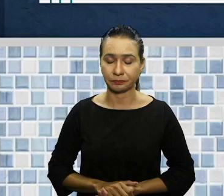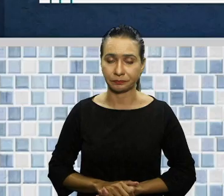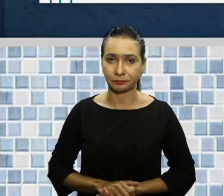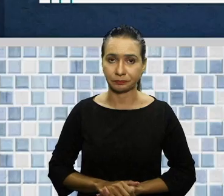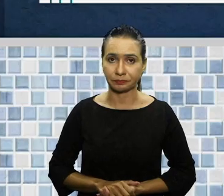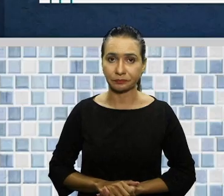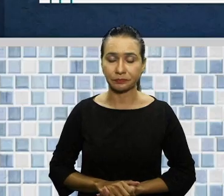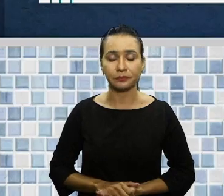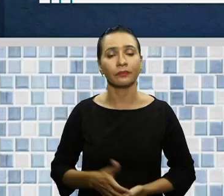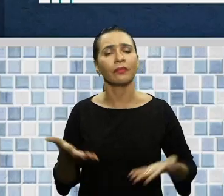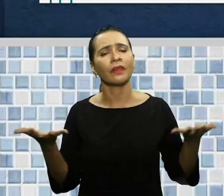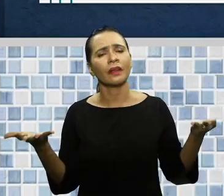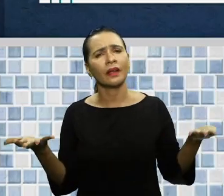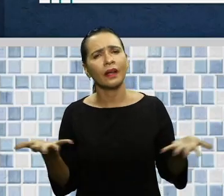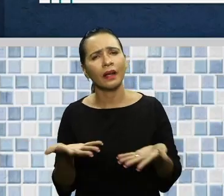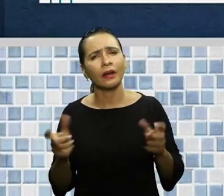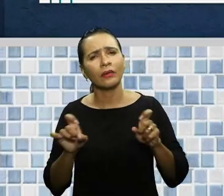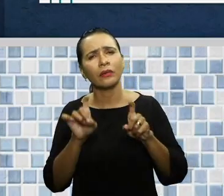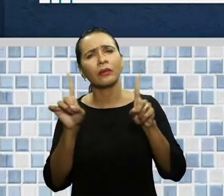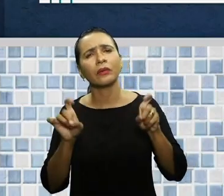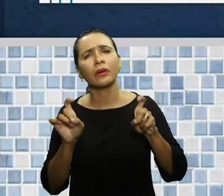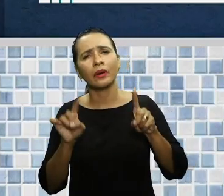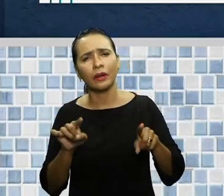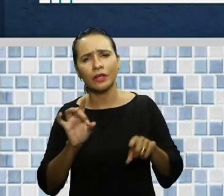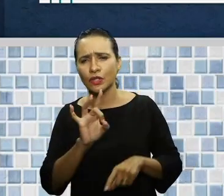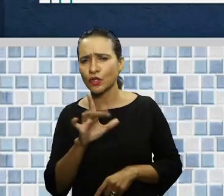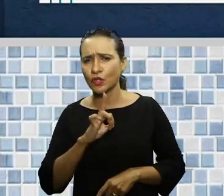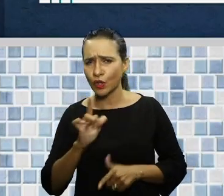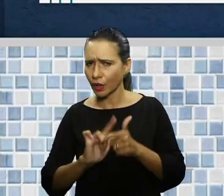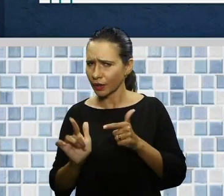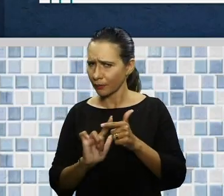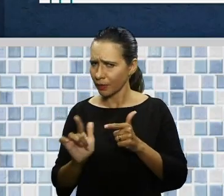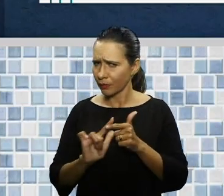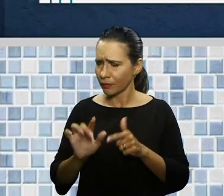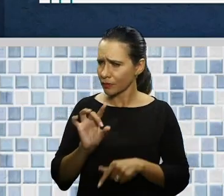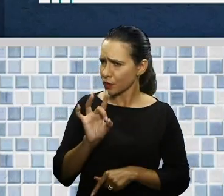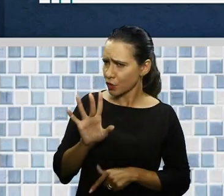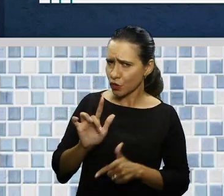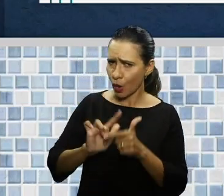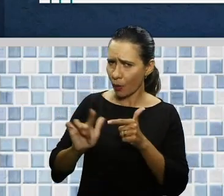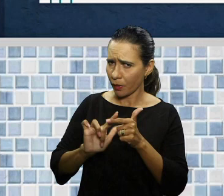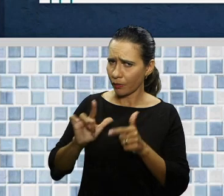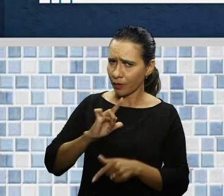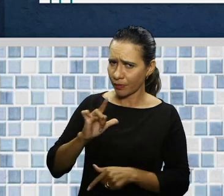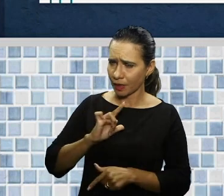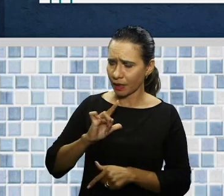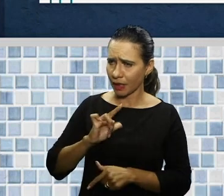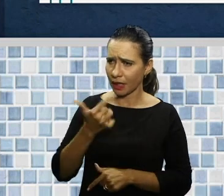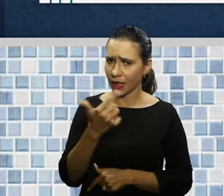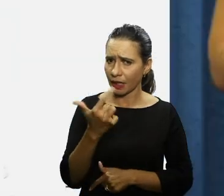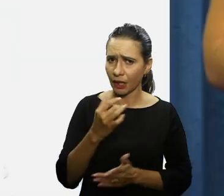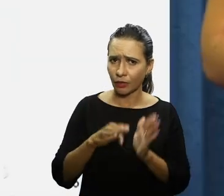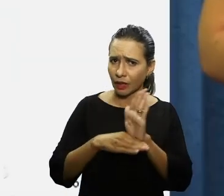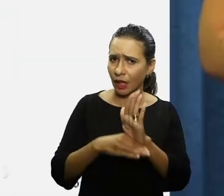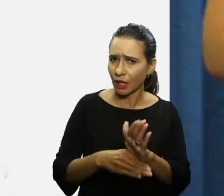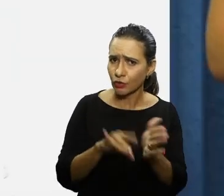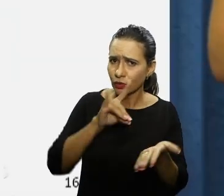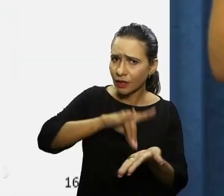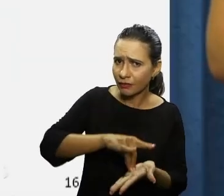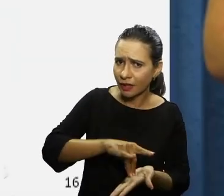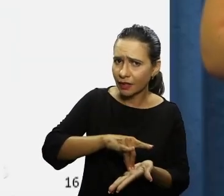agora? Será que só tem problemas? Que não tem solução? Que está tudo